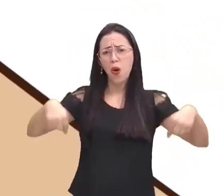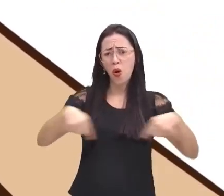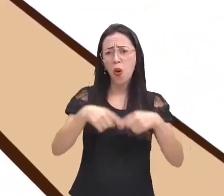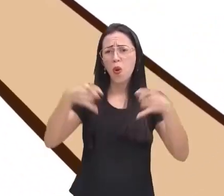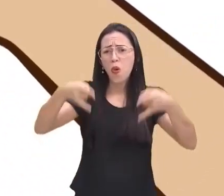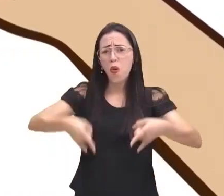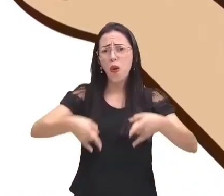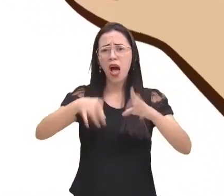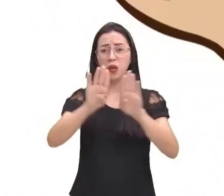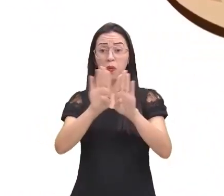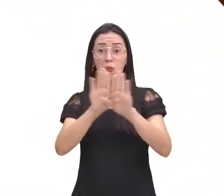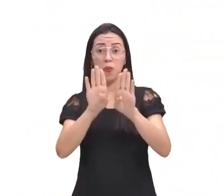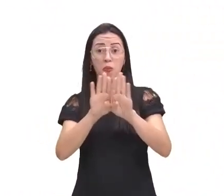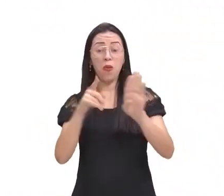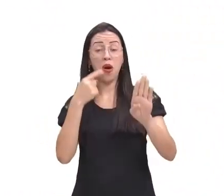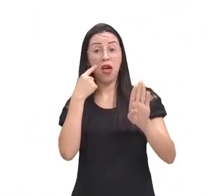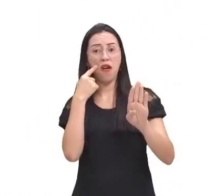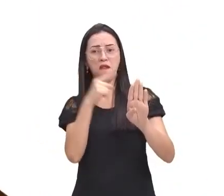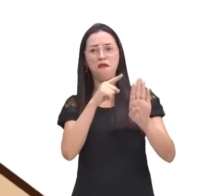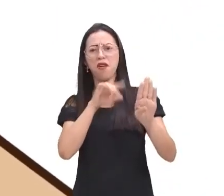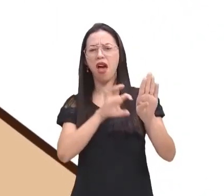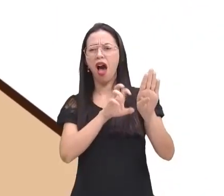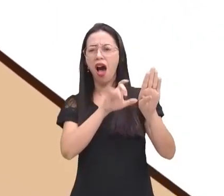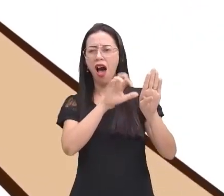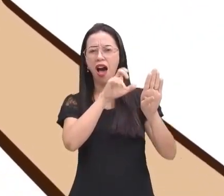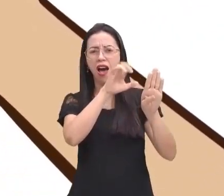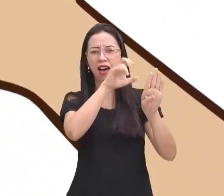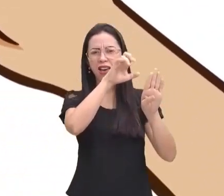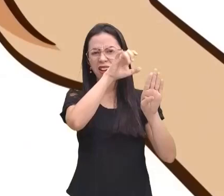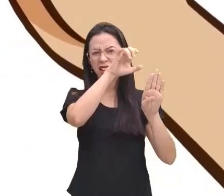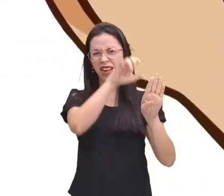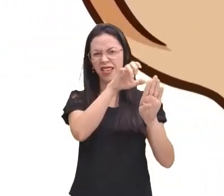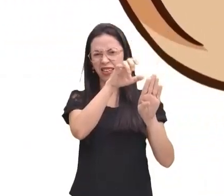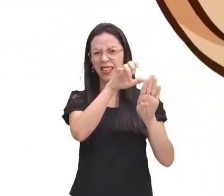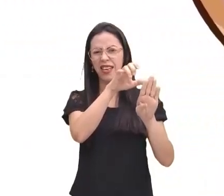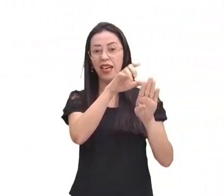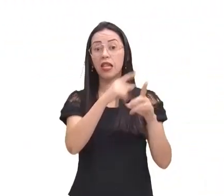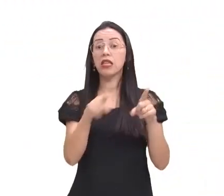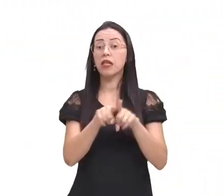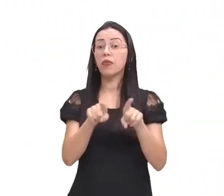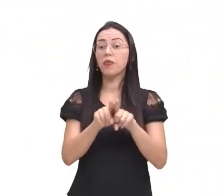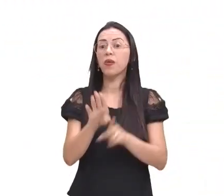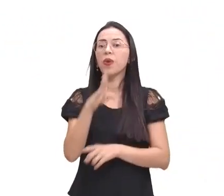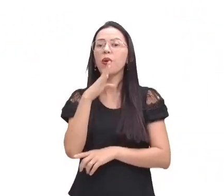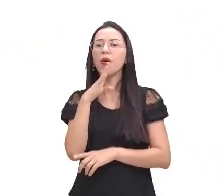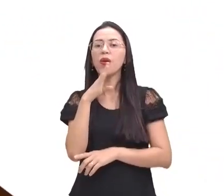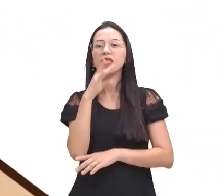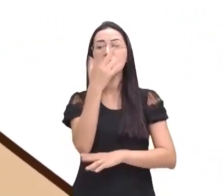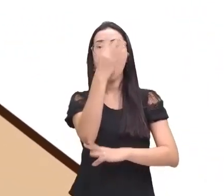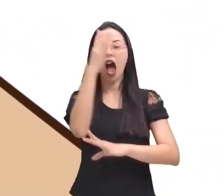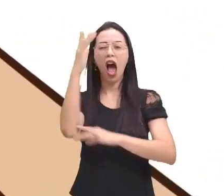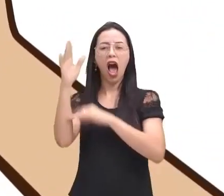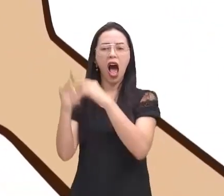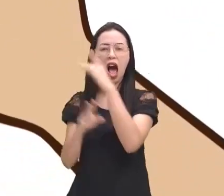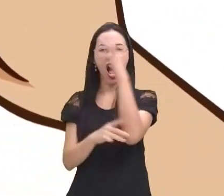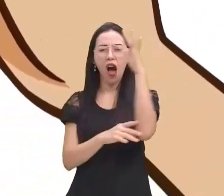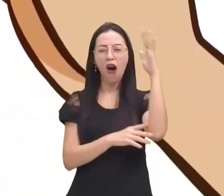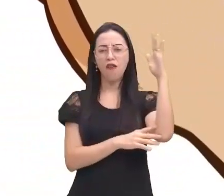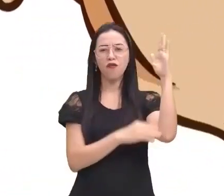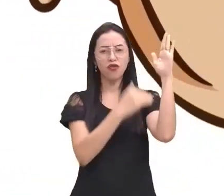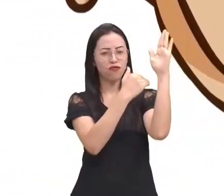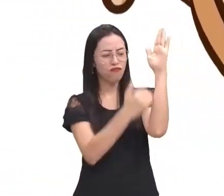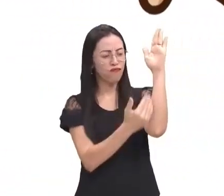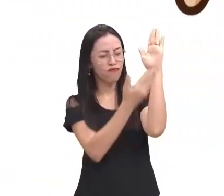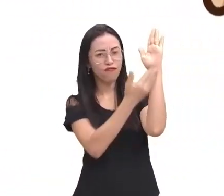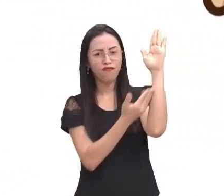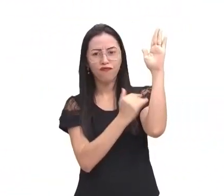de pernas, então eu brinquei que era um caçador de insetos. Num dos passeios conheci as árvores seringueiras, aquelas que tiram a borracha.